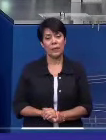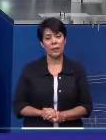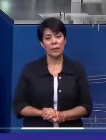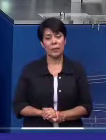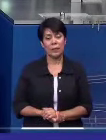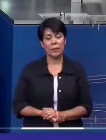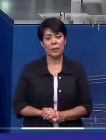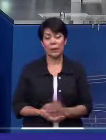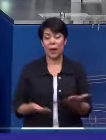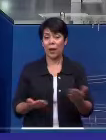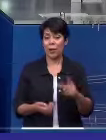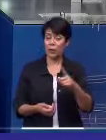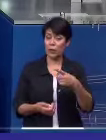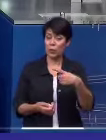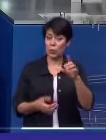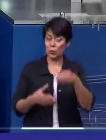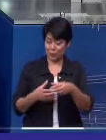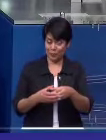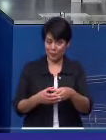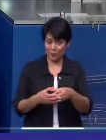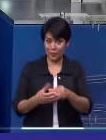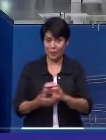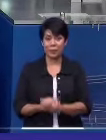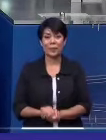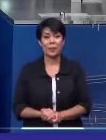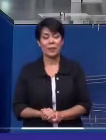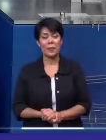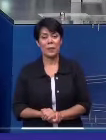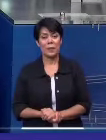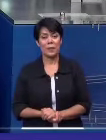Agora sim, o quinto e último número.